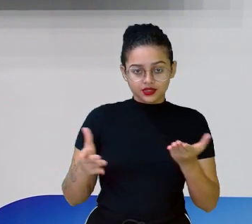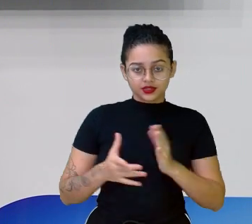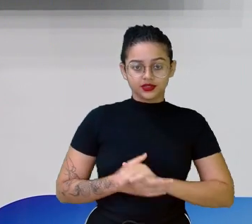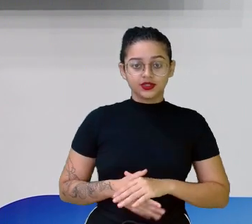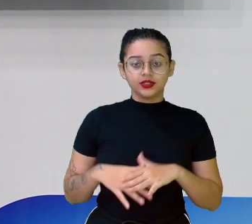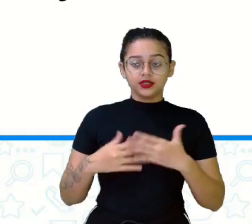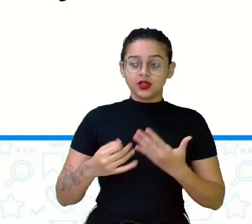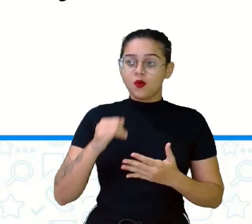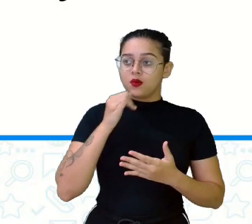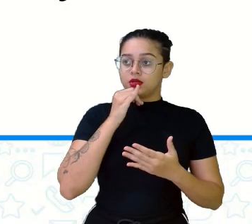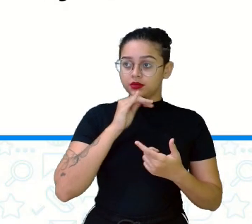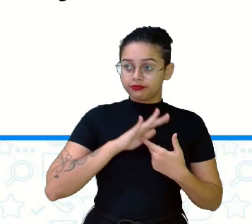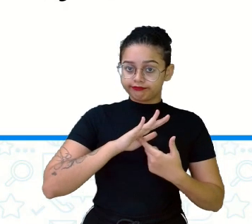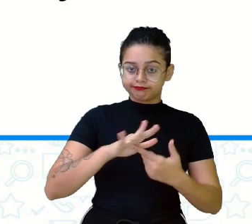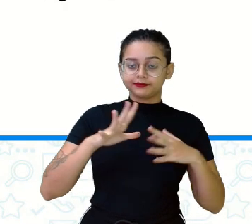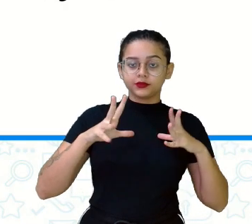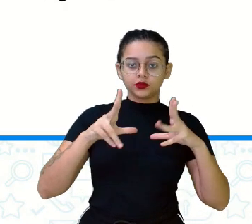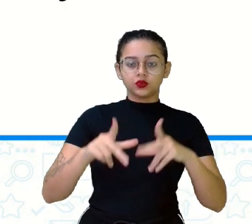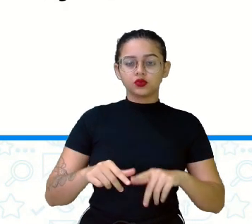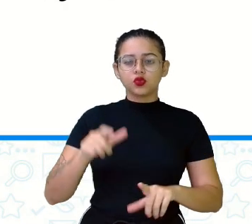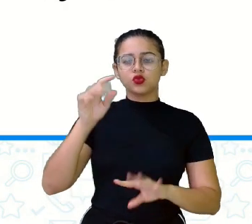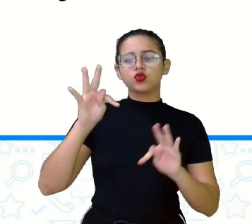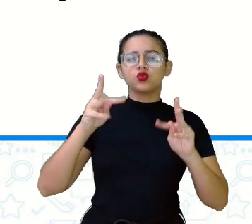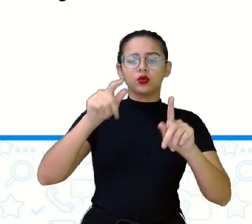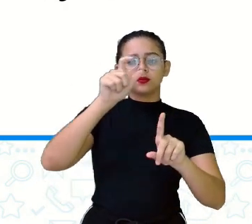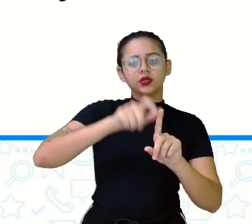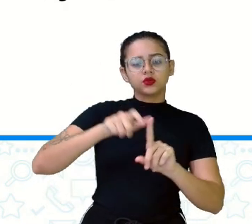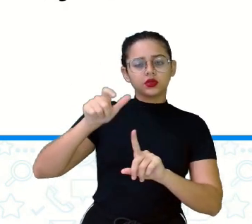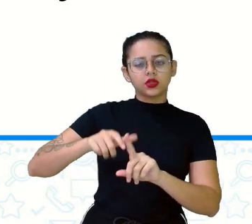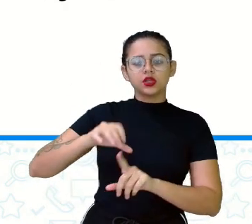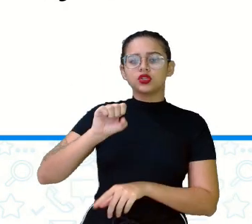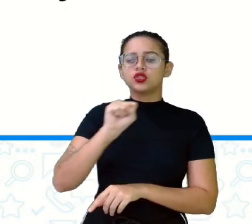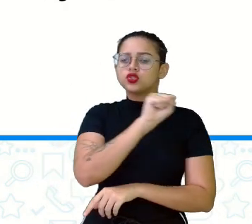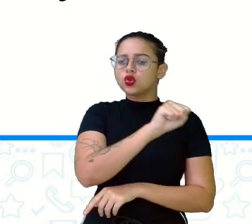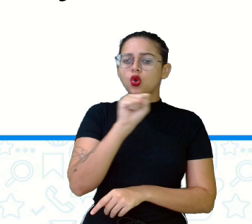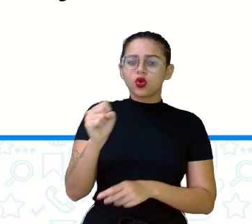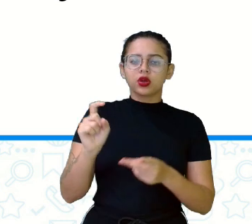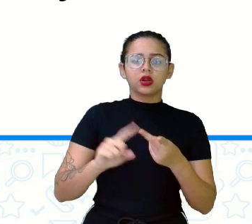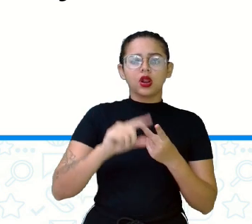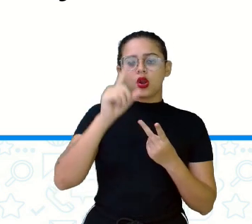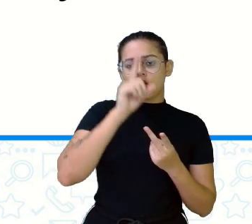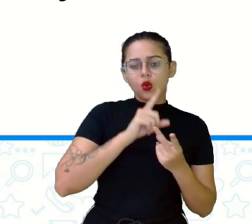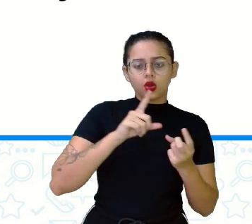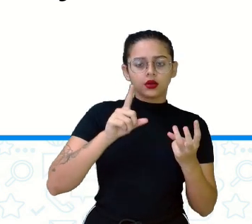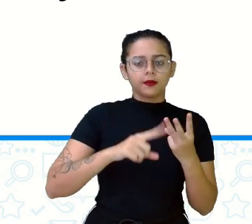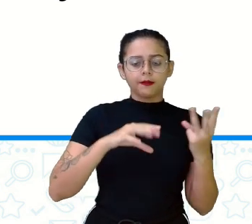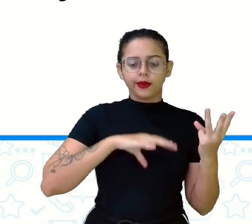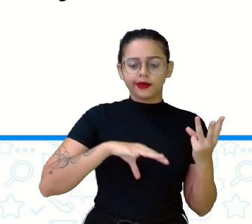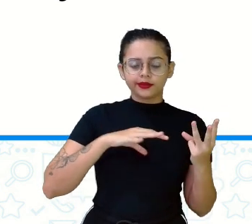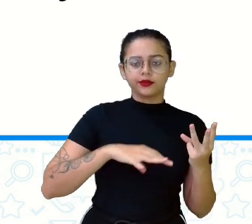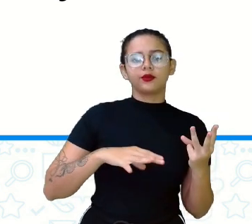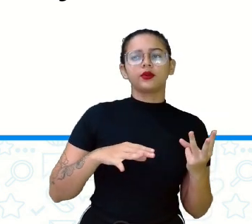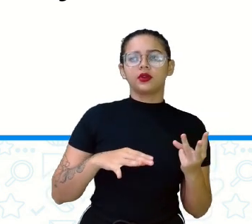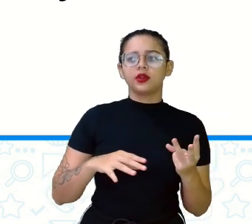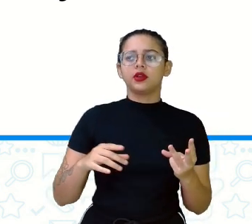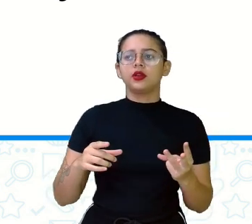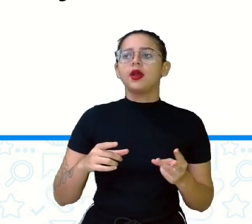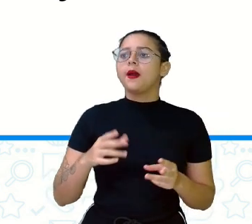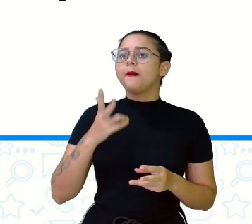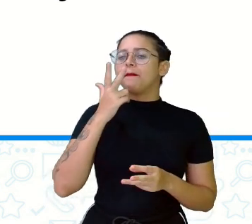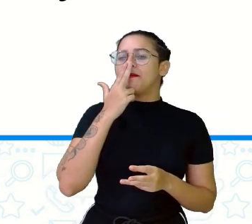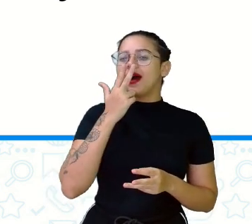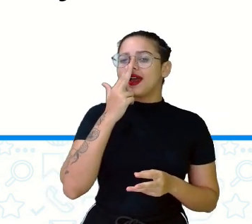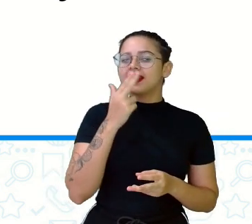esses exemplos, esses personagens, como a gente falou, né, sogra, loira, português, eles são destituídos de